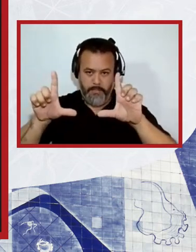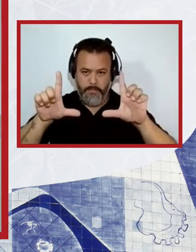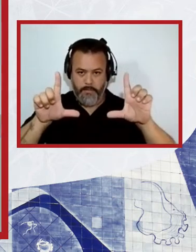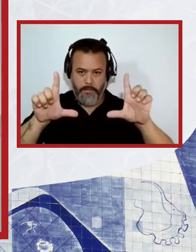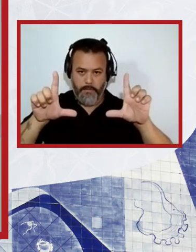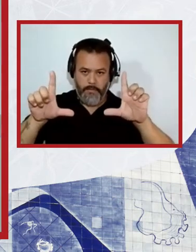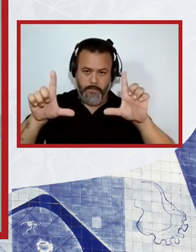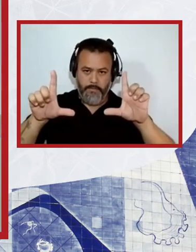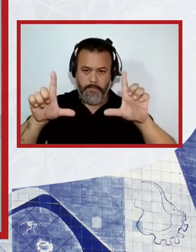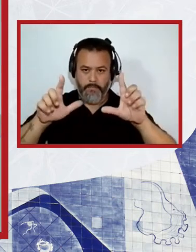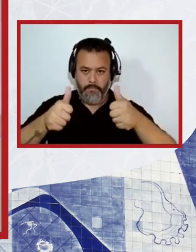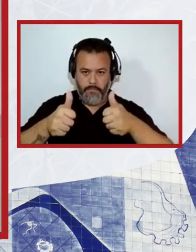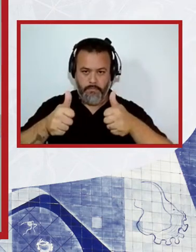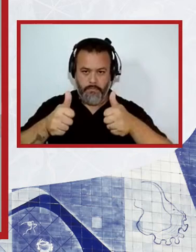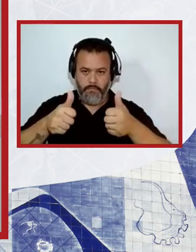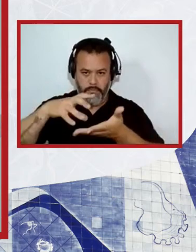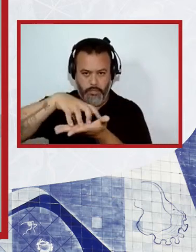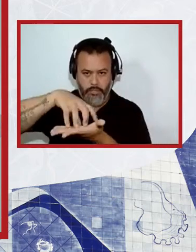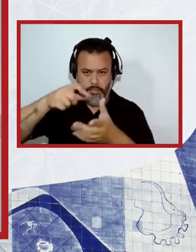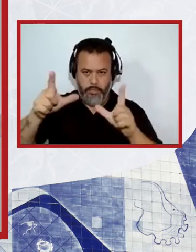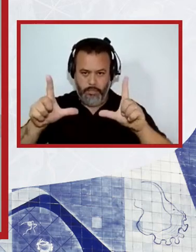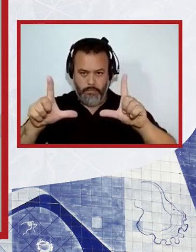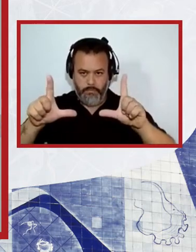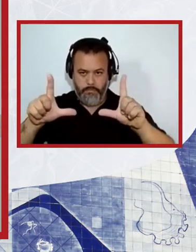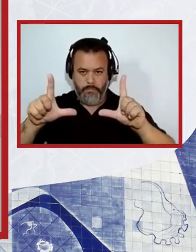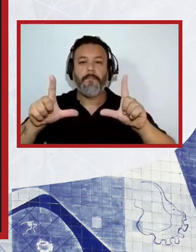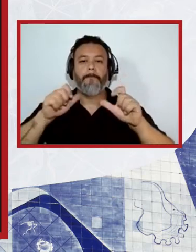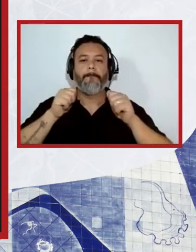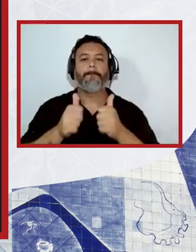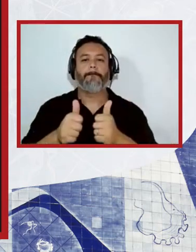Ah, sim, tá ok. Tudo certo.